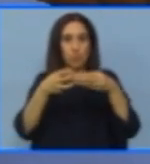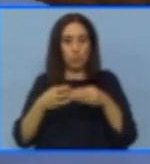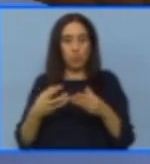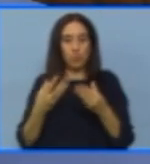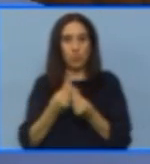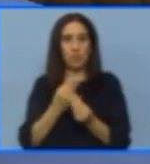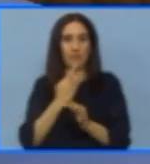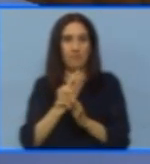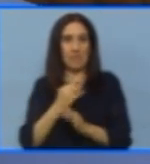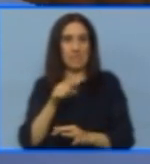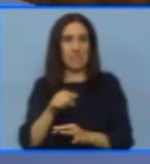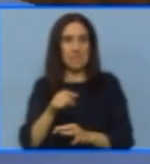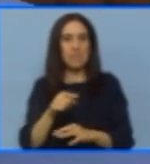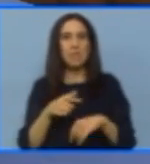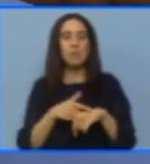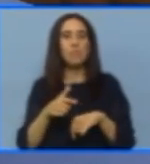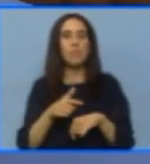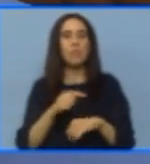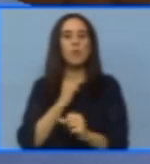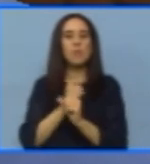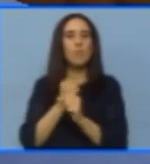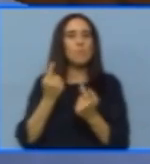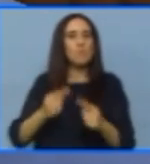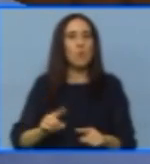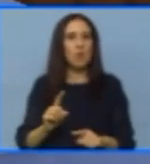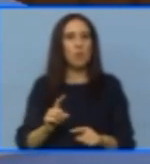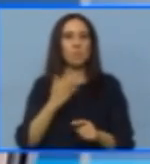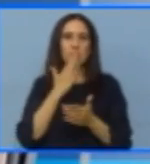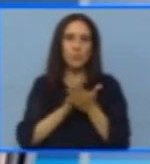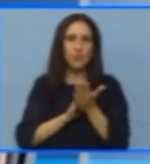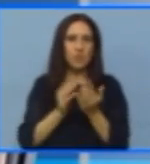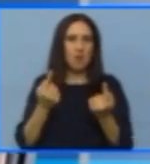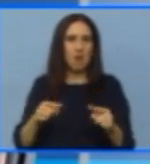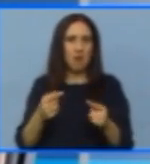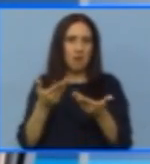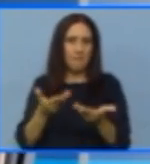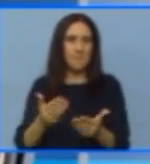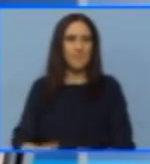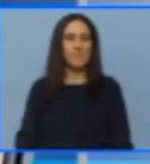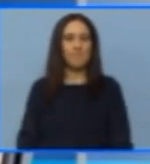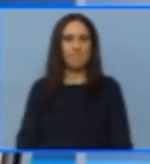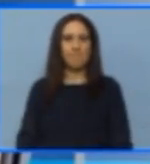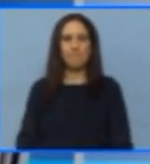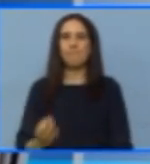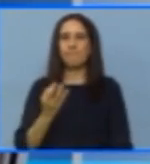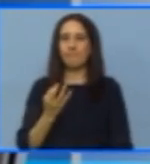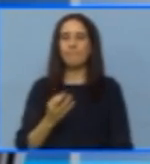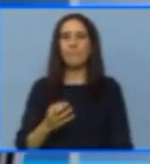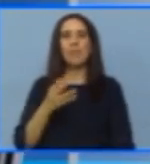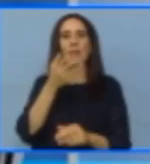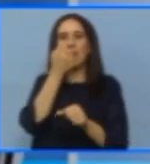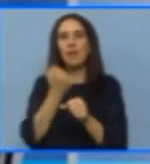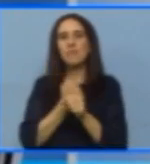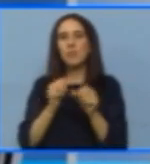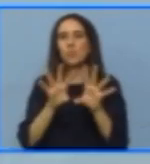desses momentos que não é só trabalhar, e estamos ali a desfrutar também da outra parte. De todo este conjunto de atividades,